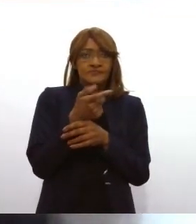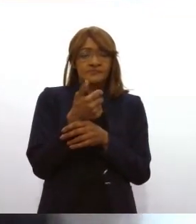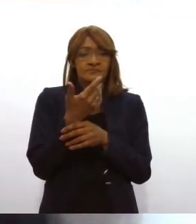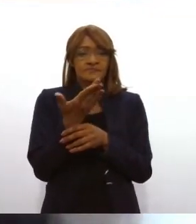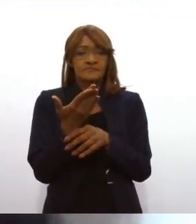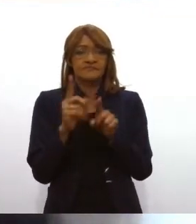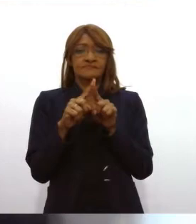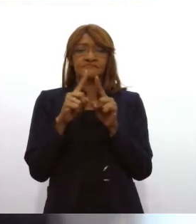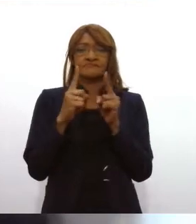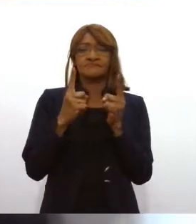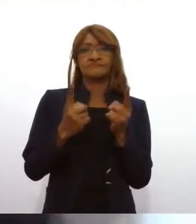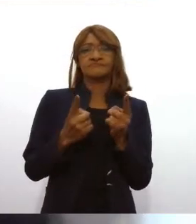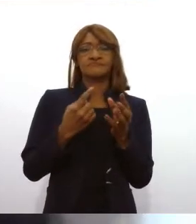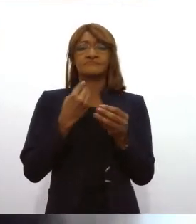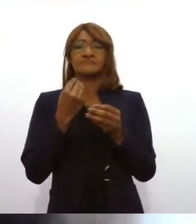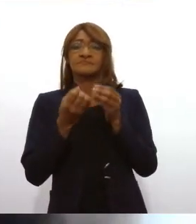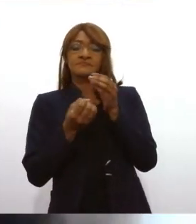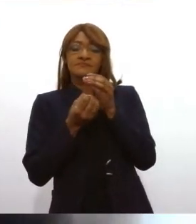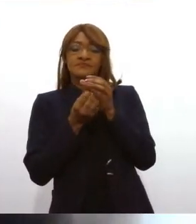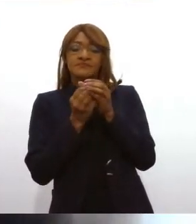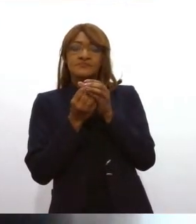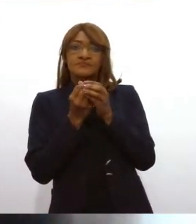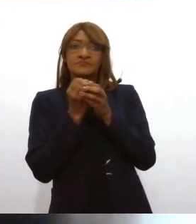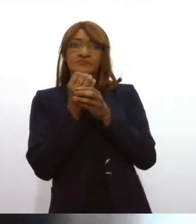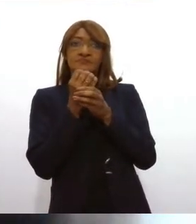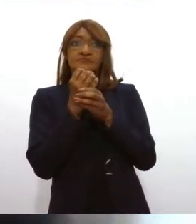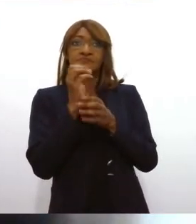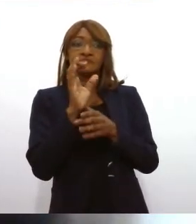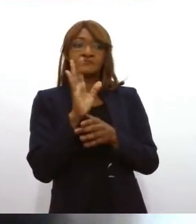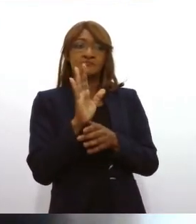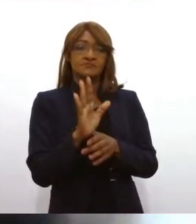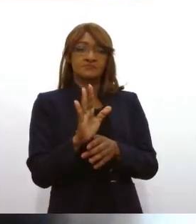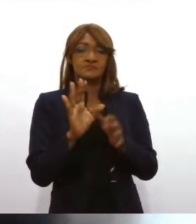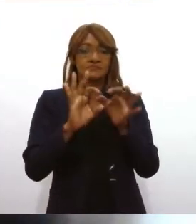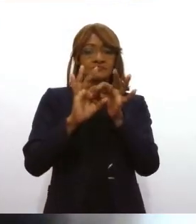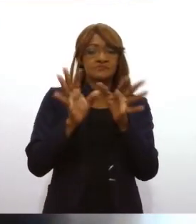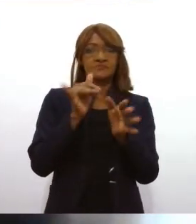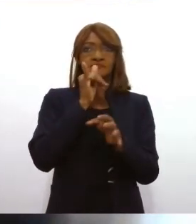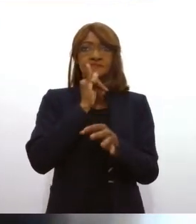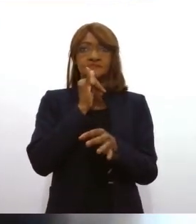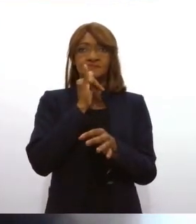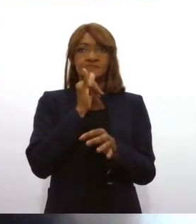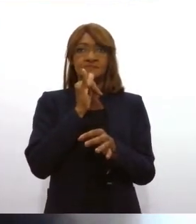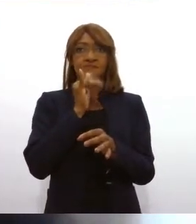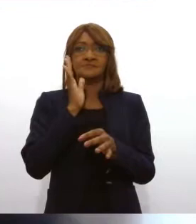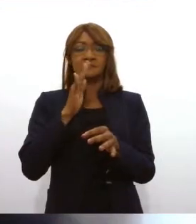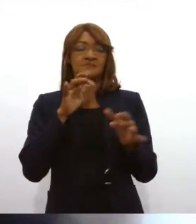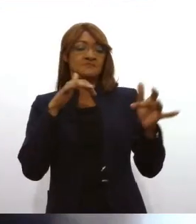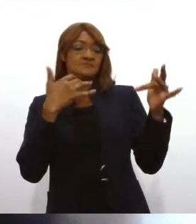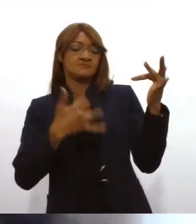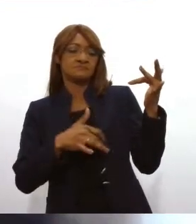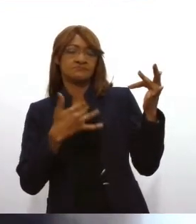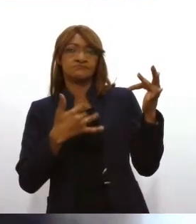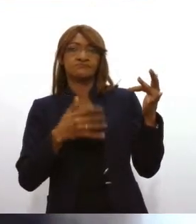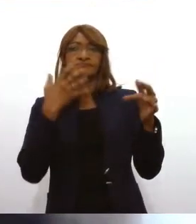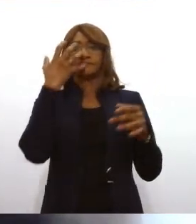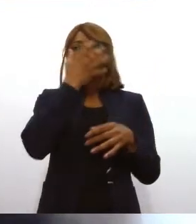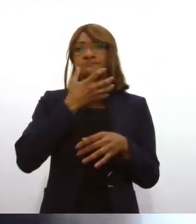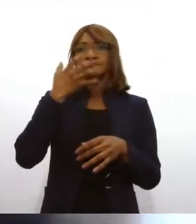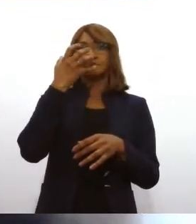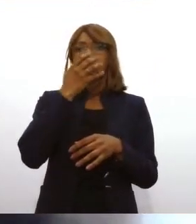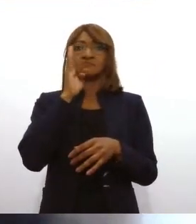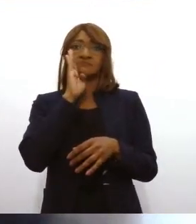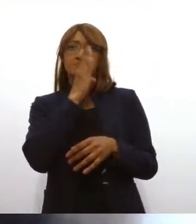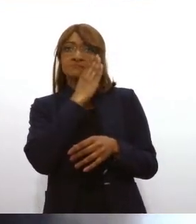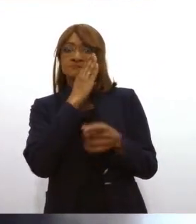se reacender uma chama, né? Com a liberação, por exemplo, de música ao vivo nos bares e restaurantes, começa a acender de